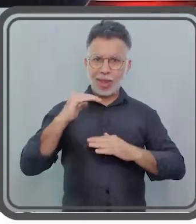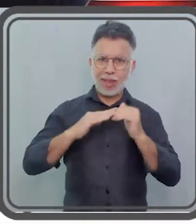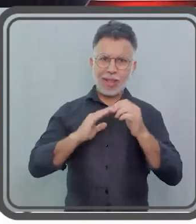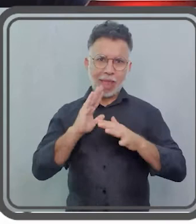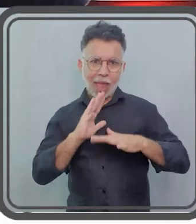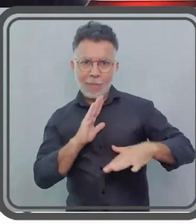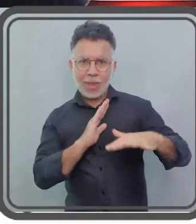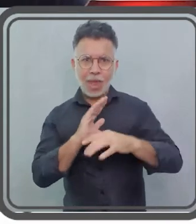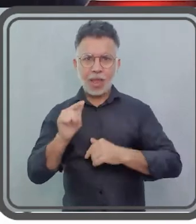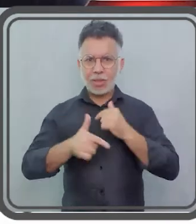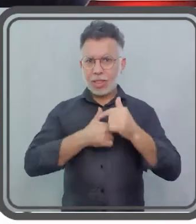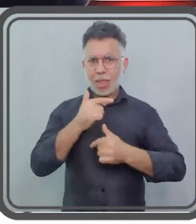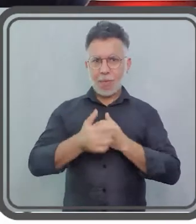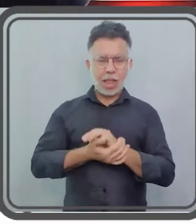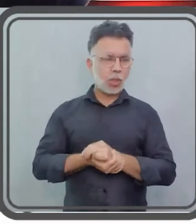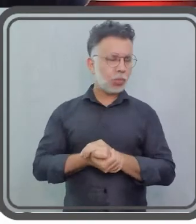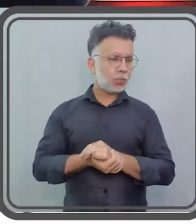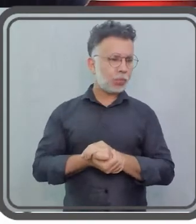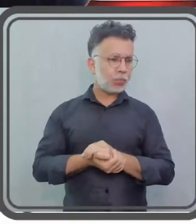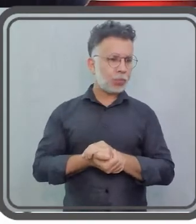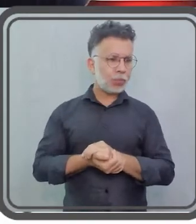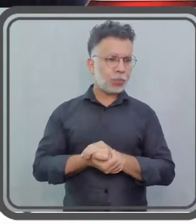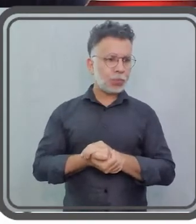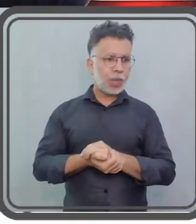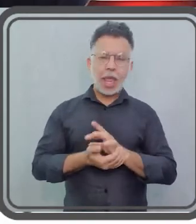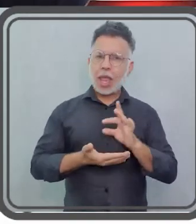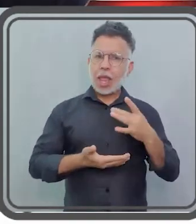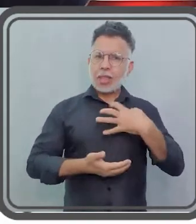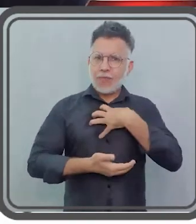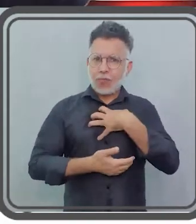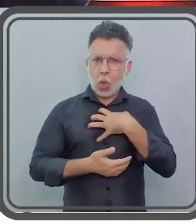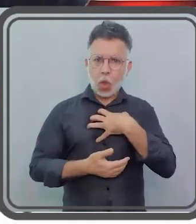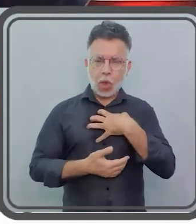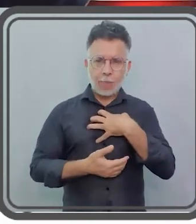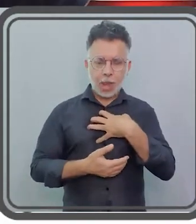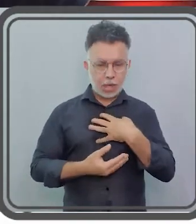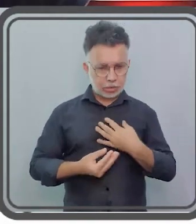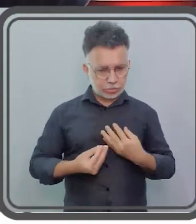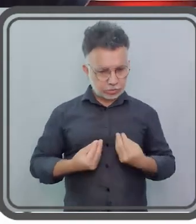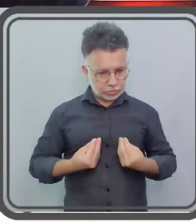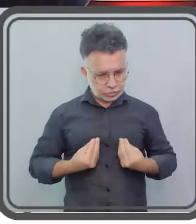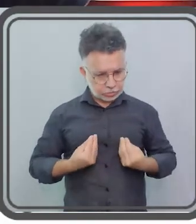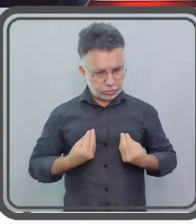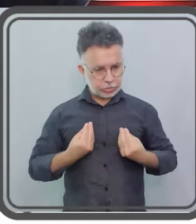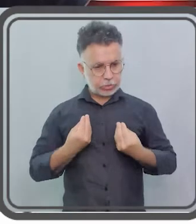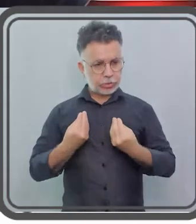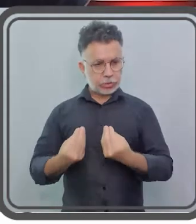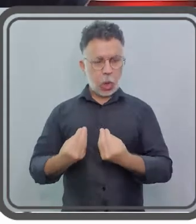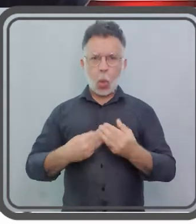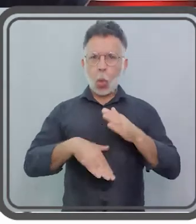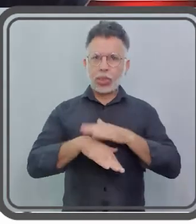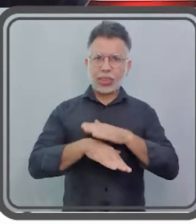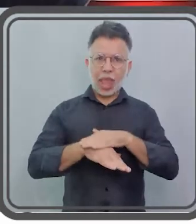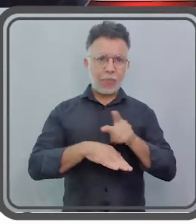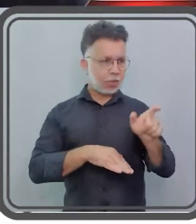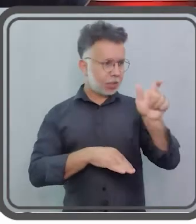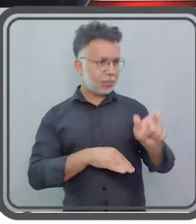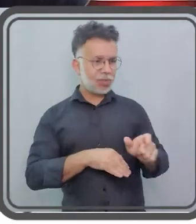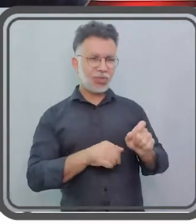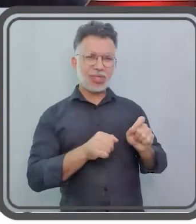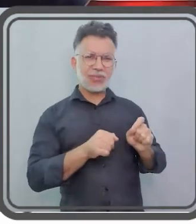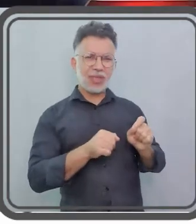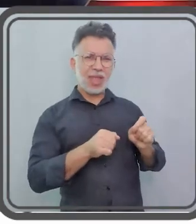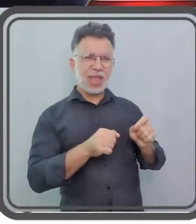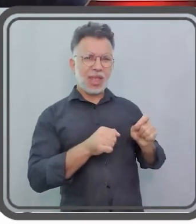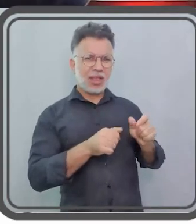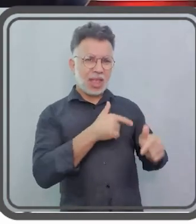de trabalho de forma a compensar o tempo que as pessoas passavam no